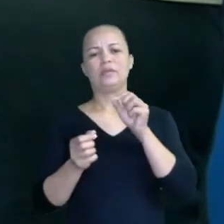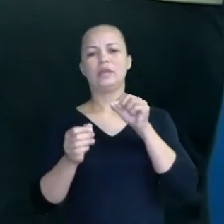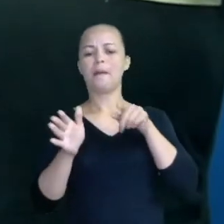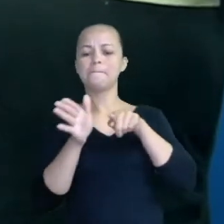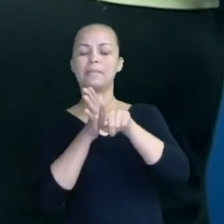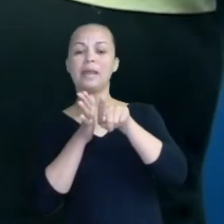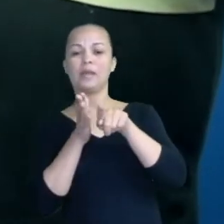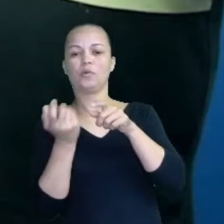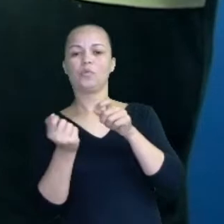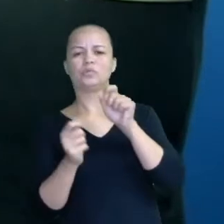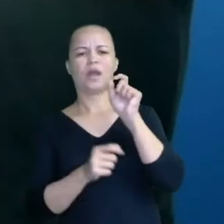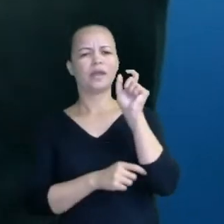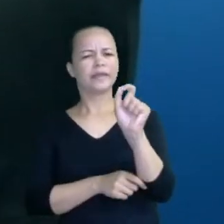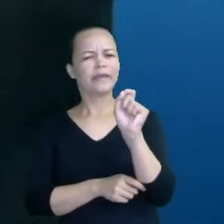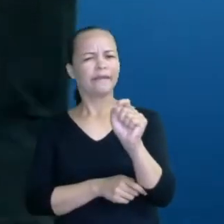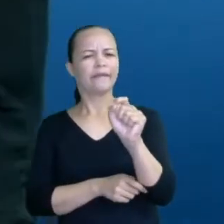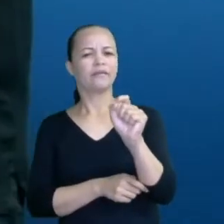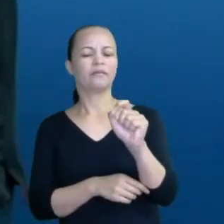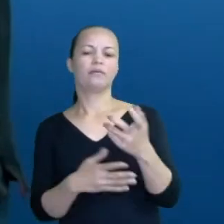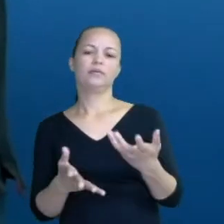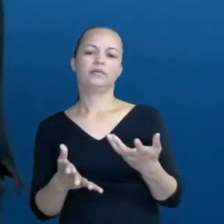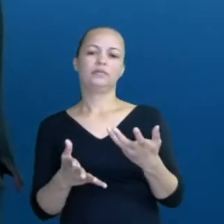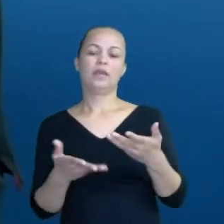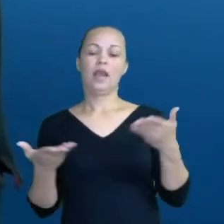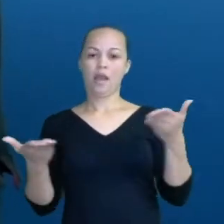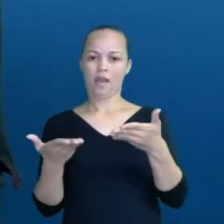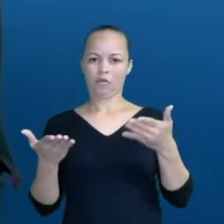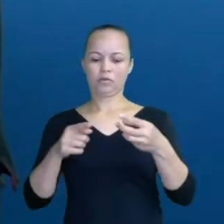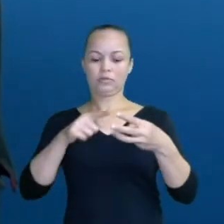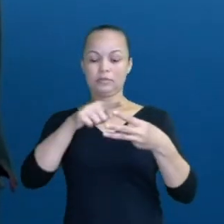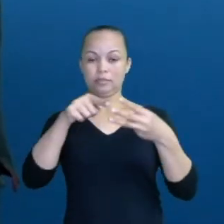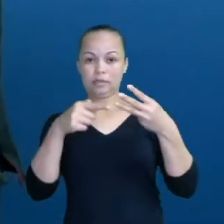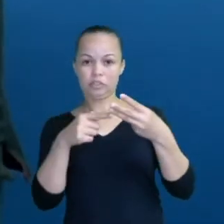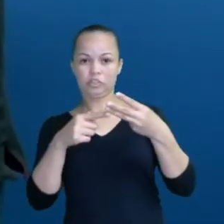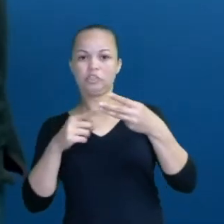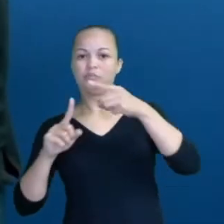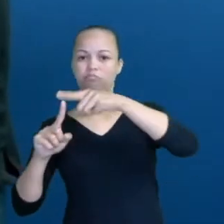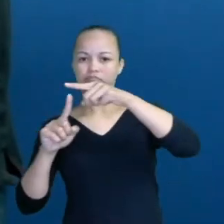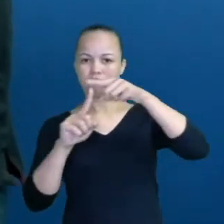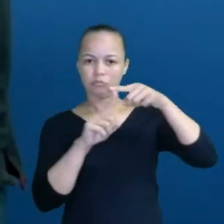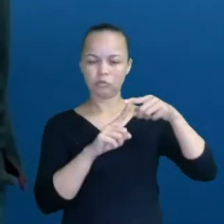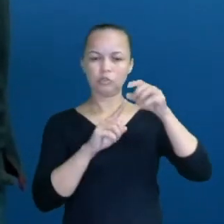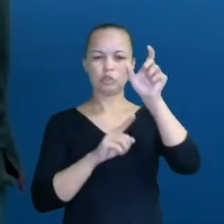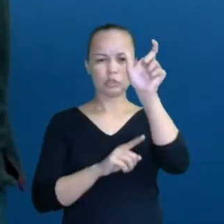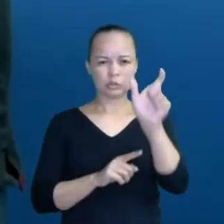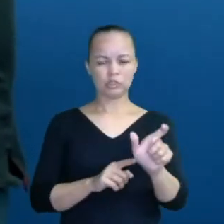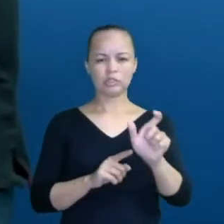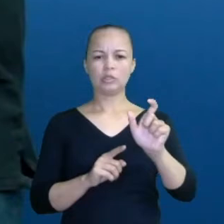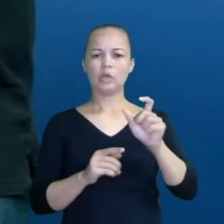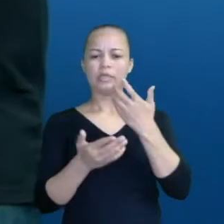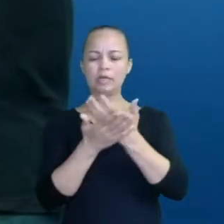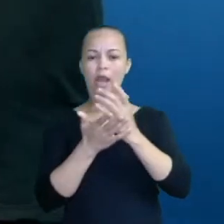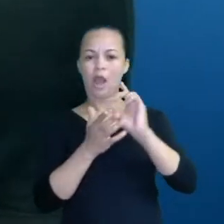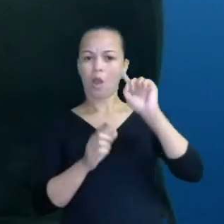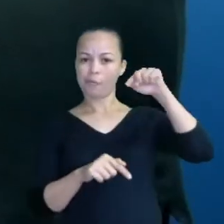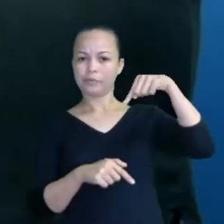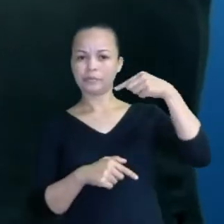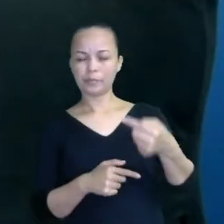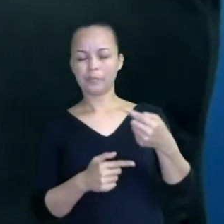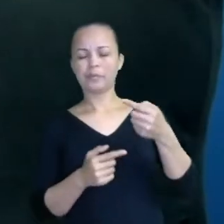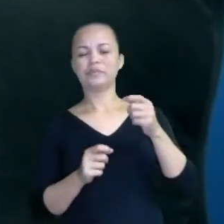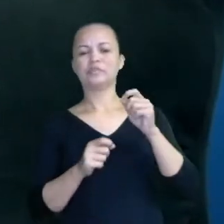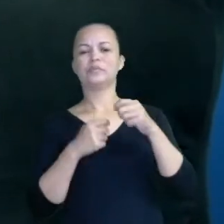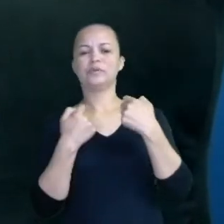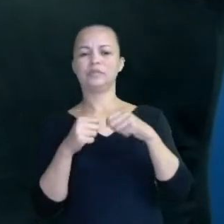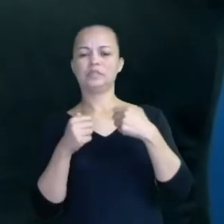verbo. Agora, nós vamos estudar 3 tipos de sujeito e na próxima aula, na aula da próxima semana, nós iremos